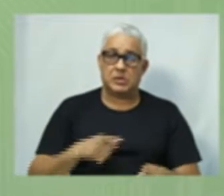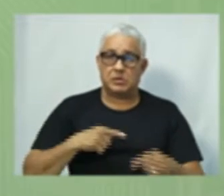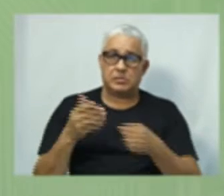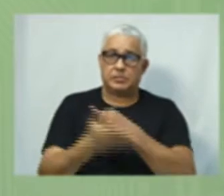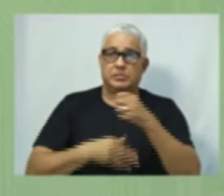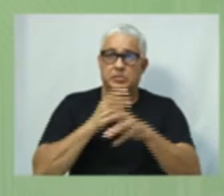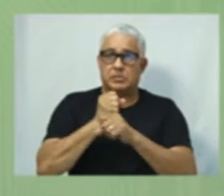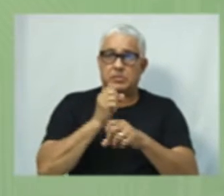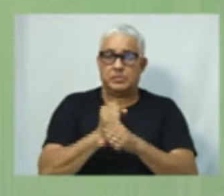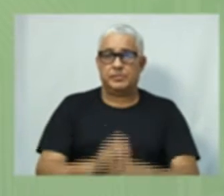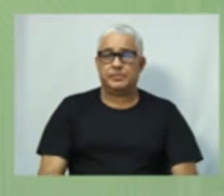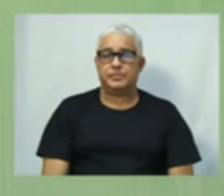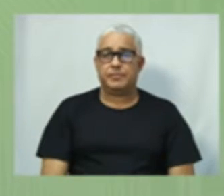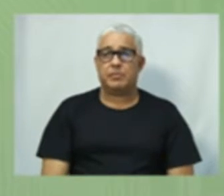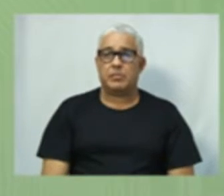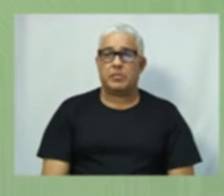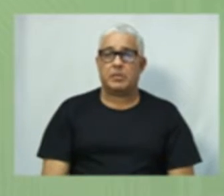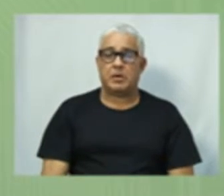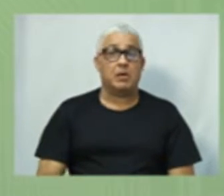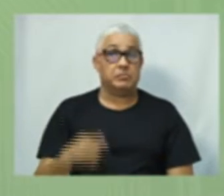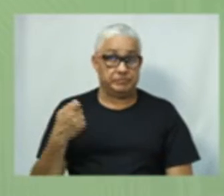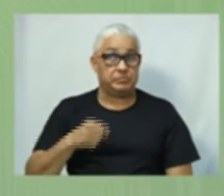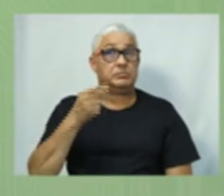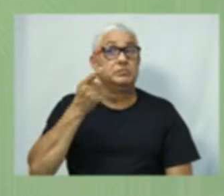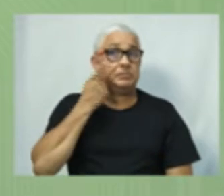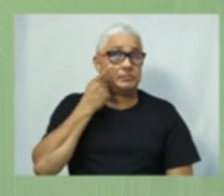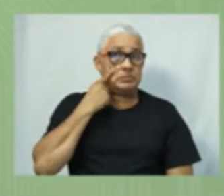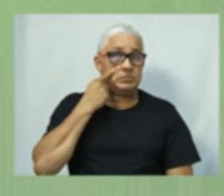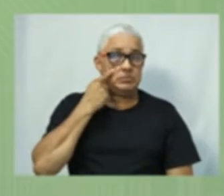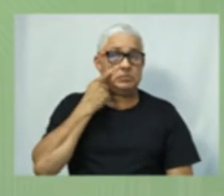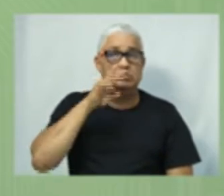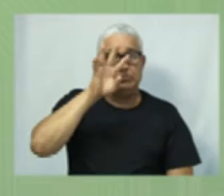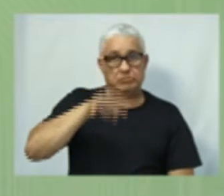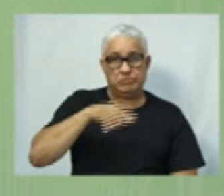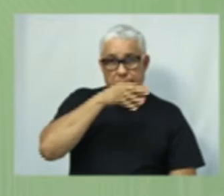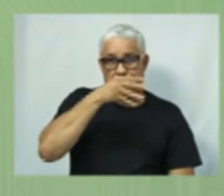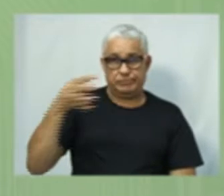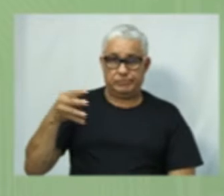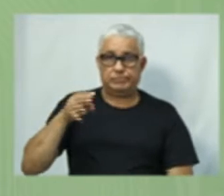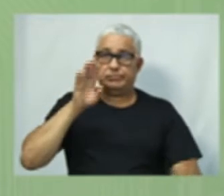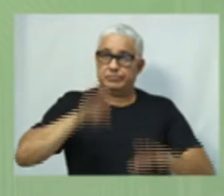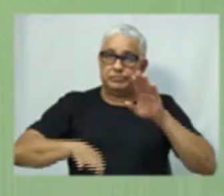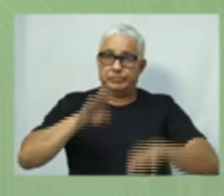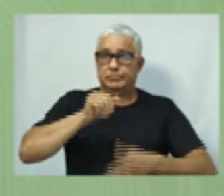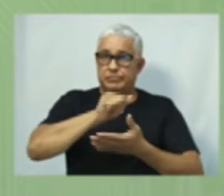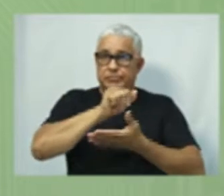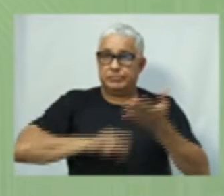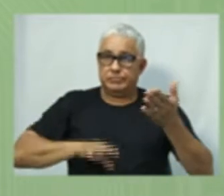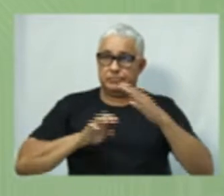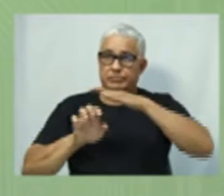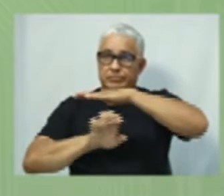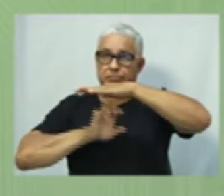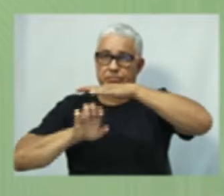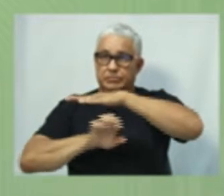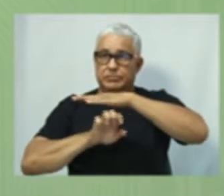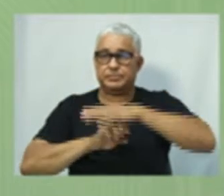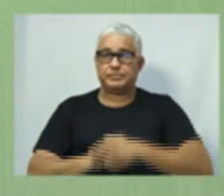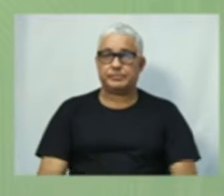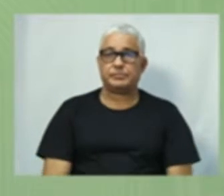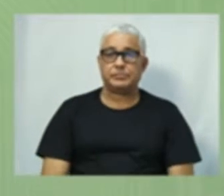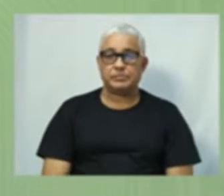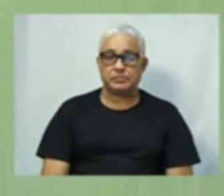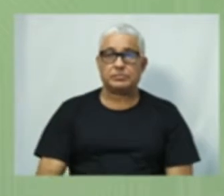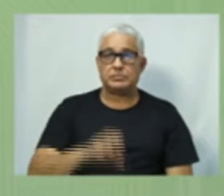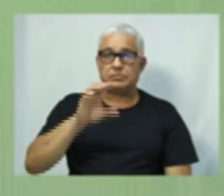de cálculo, tá? Mas só que ele tem que ser verificado na tabela de acordo com a atividade da empresa, ok? Então, assim como